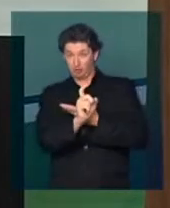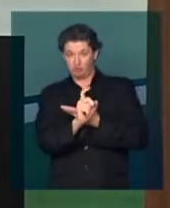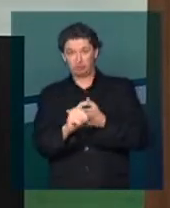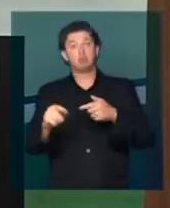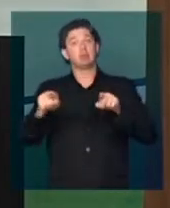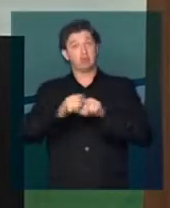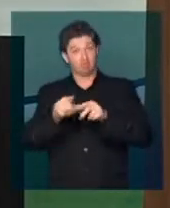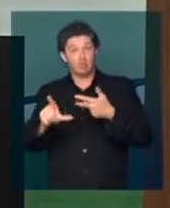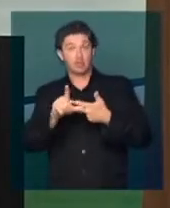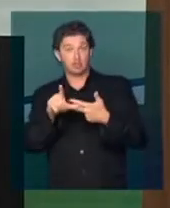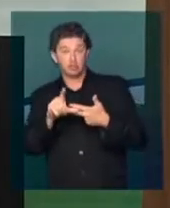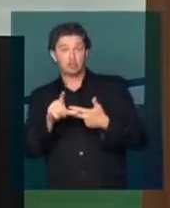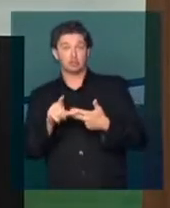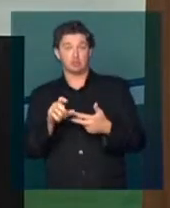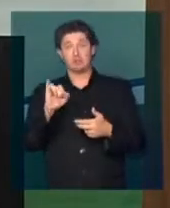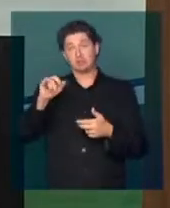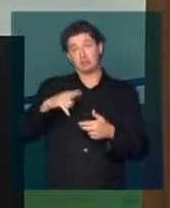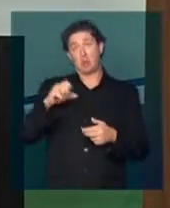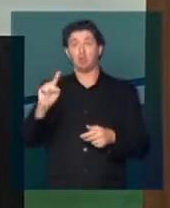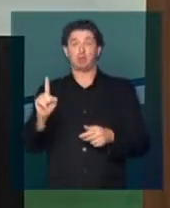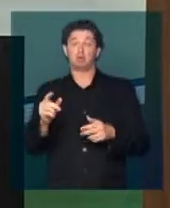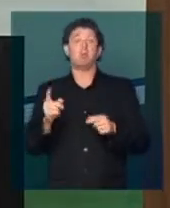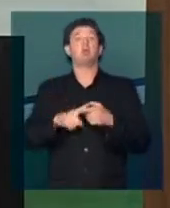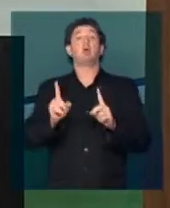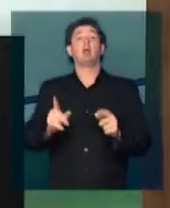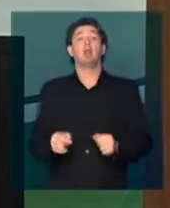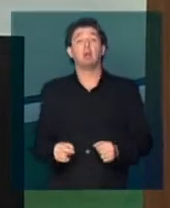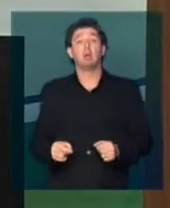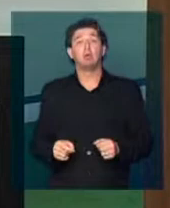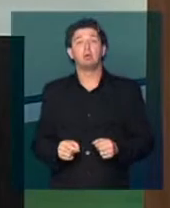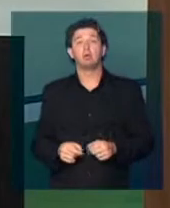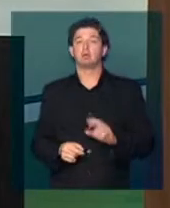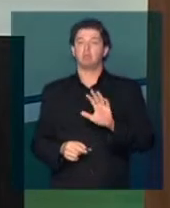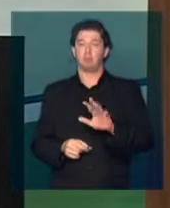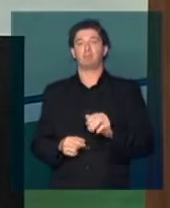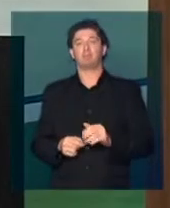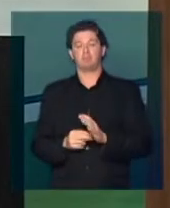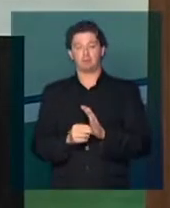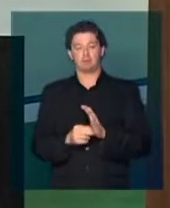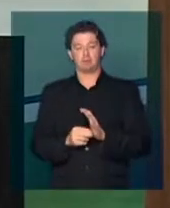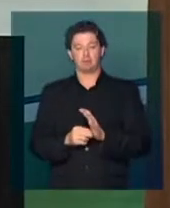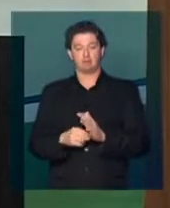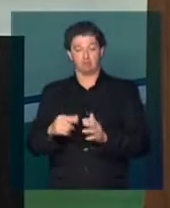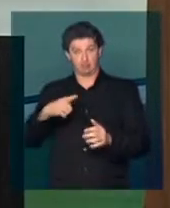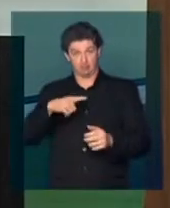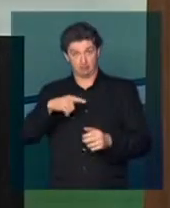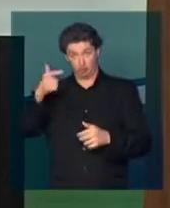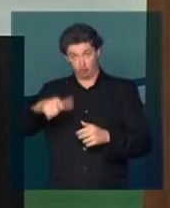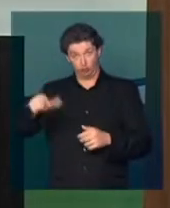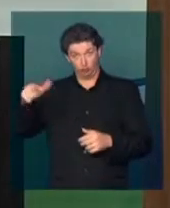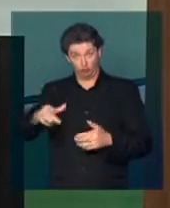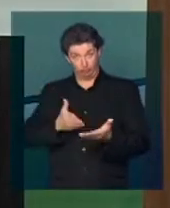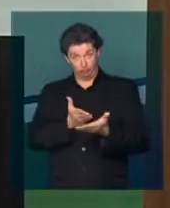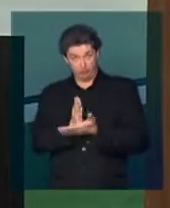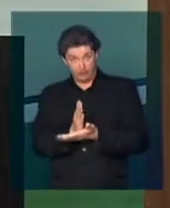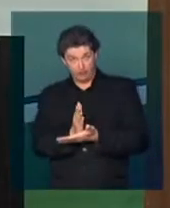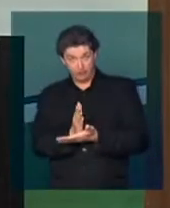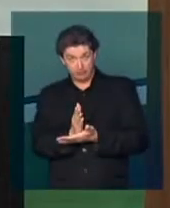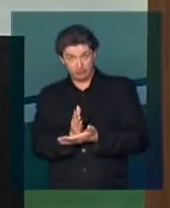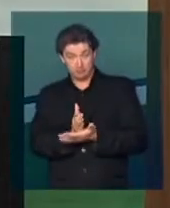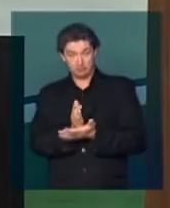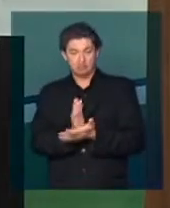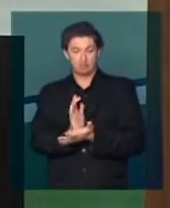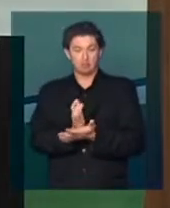até do Legislativo, por que não? Por que não? E se você tiver reeleição ou não tiver